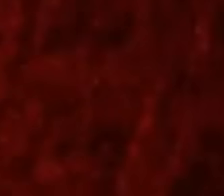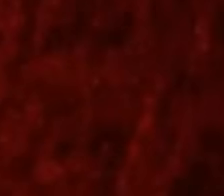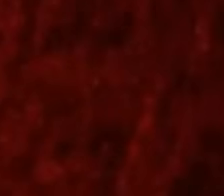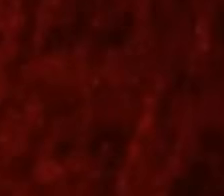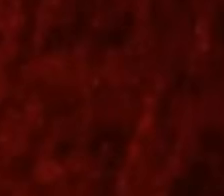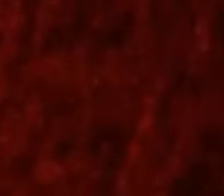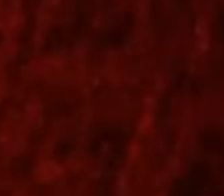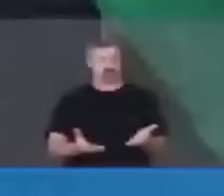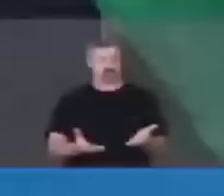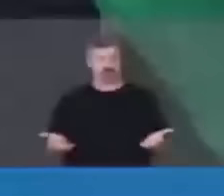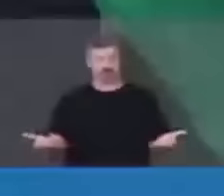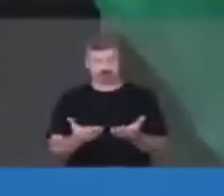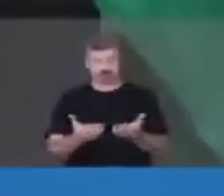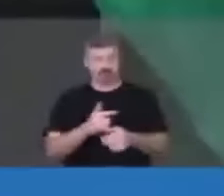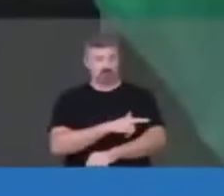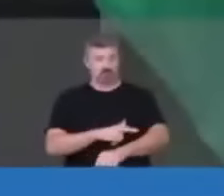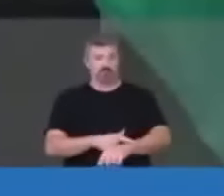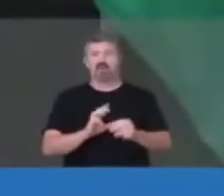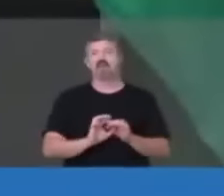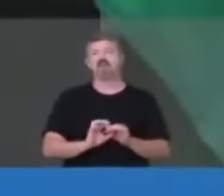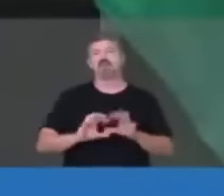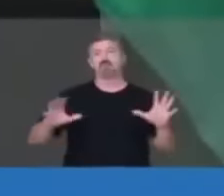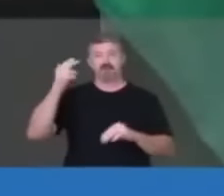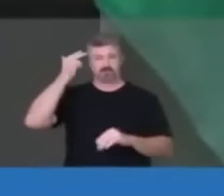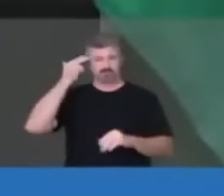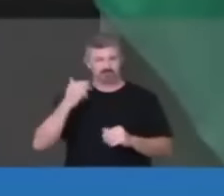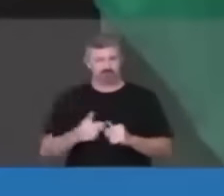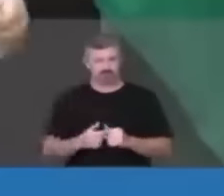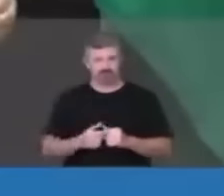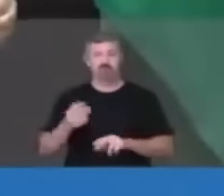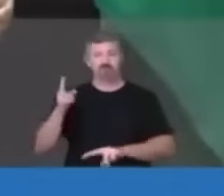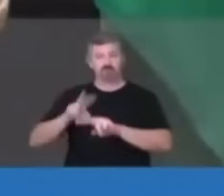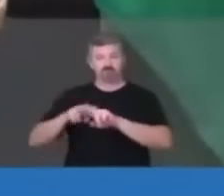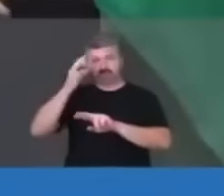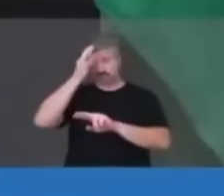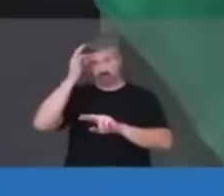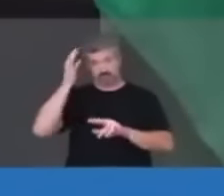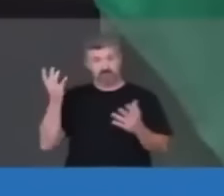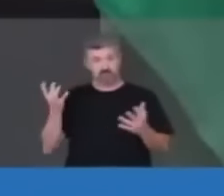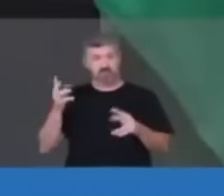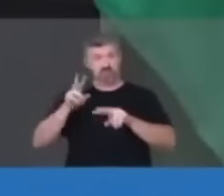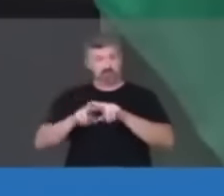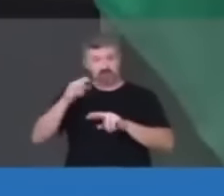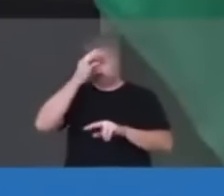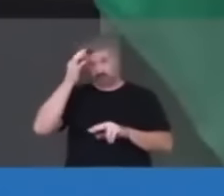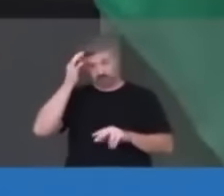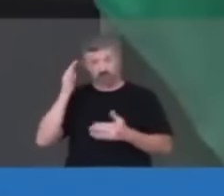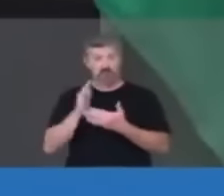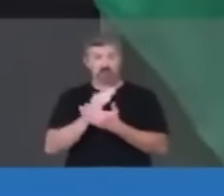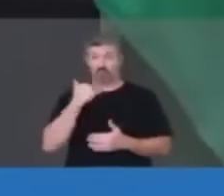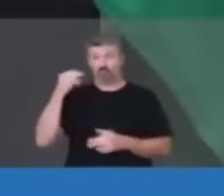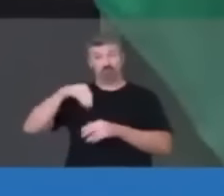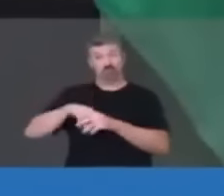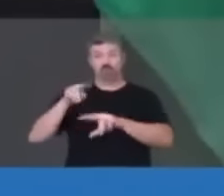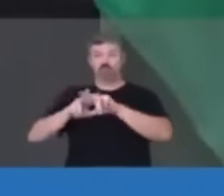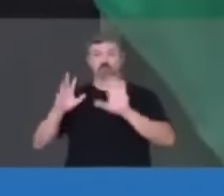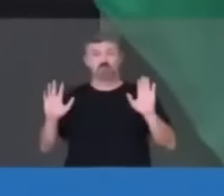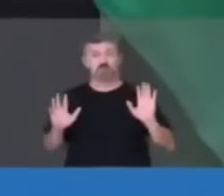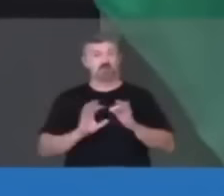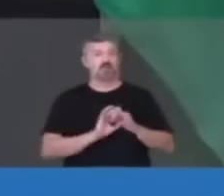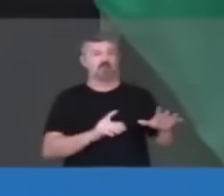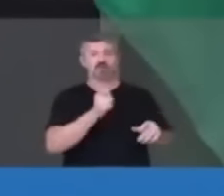da nichi ó é liberar bandido e prender inocente prende-se inocentes alguns até morrem na cadeia preso